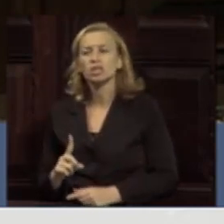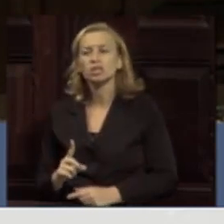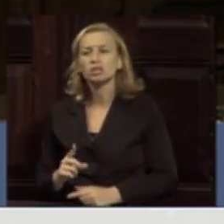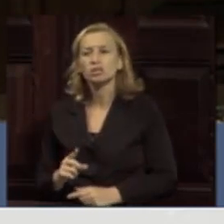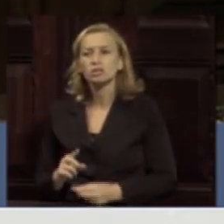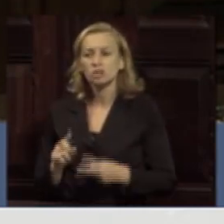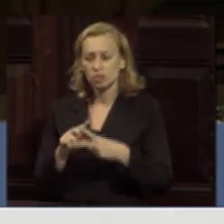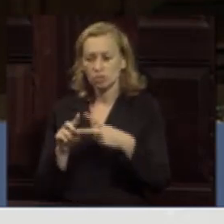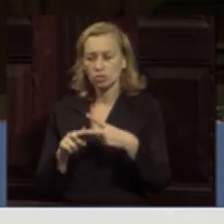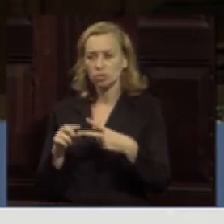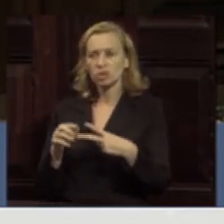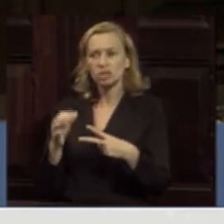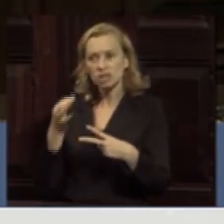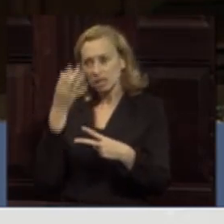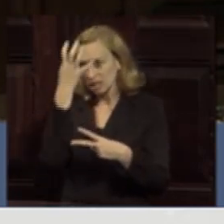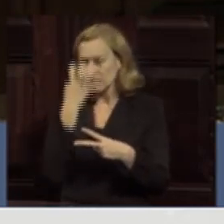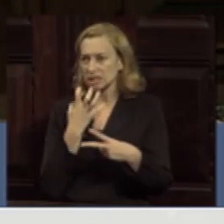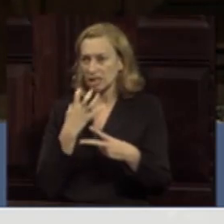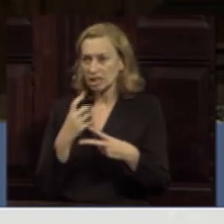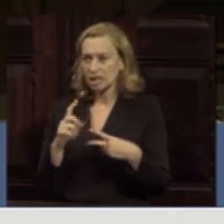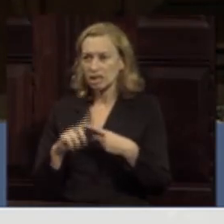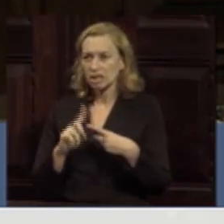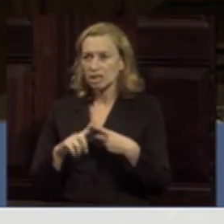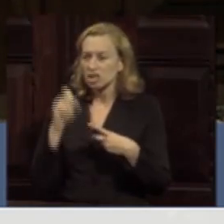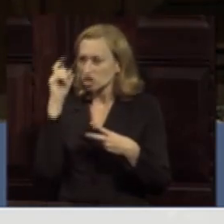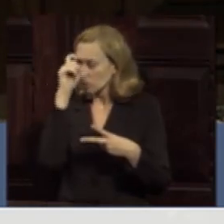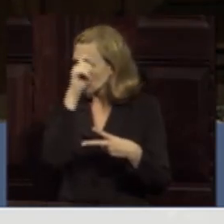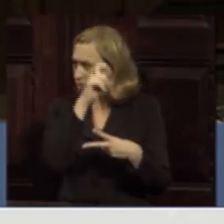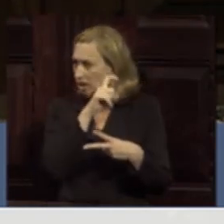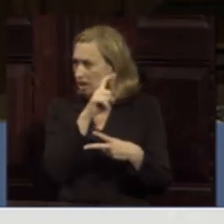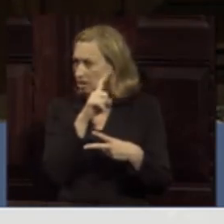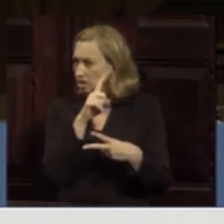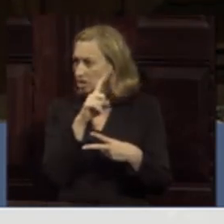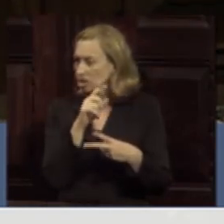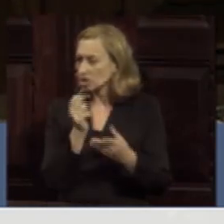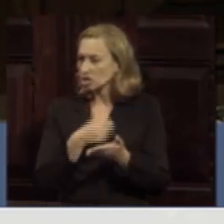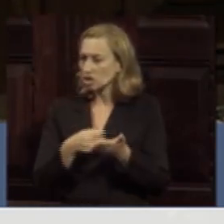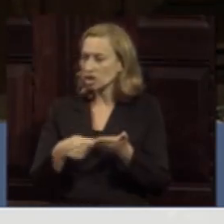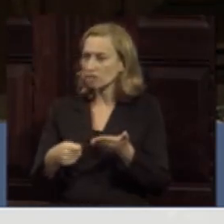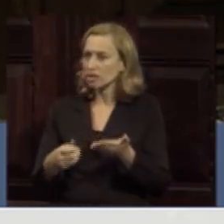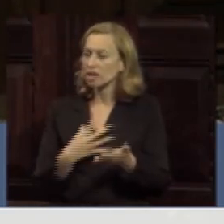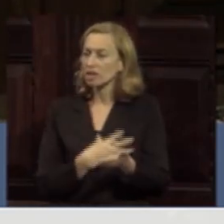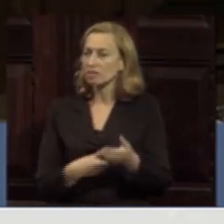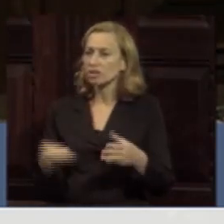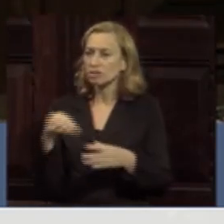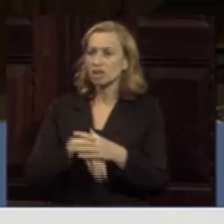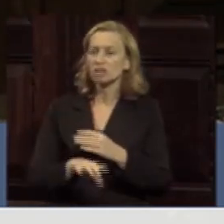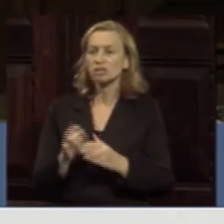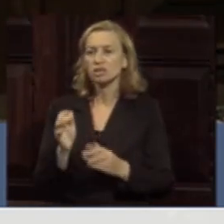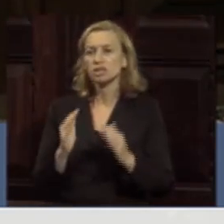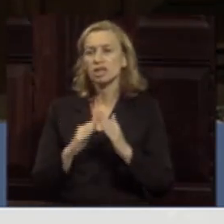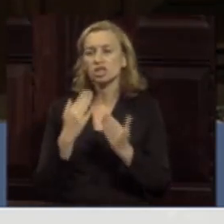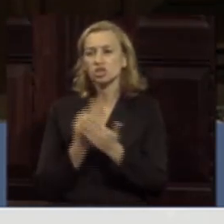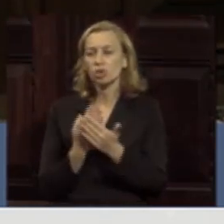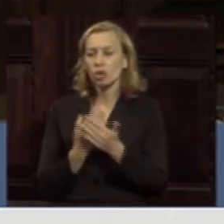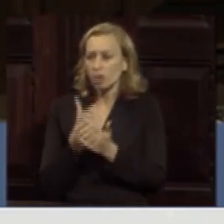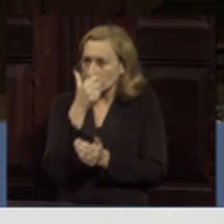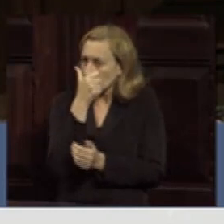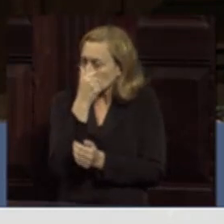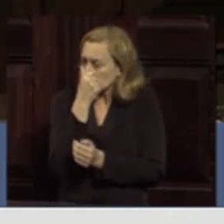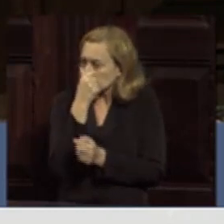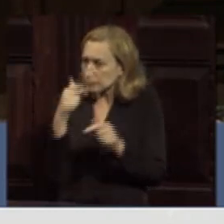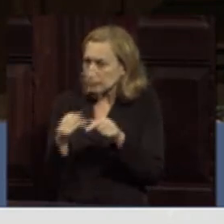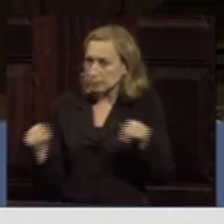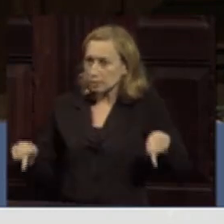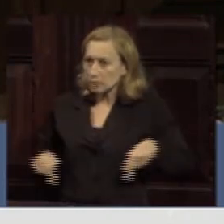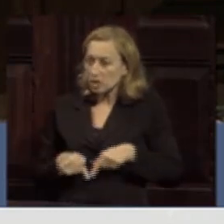coisas gravíssimas. Uma é a dificuldade de matricular alunos na rede, é a superlotação das turmas, são as salas